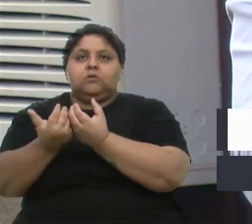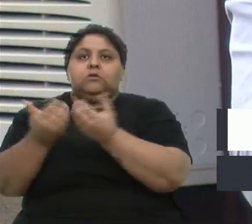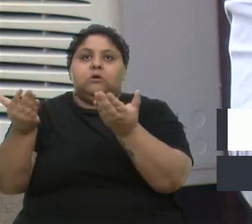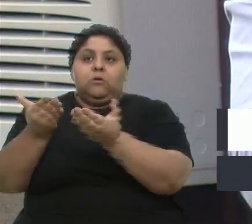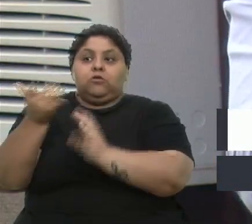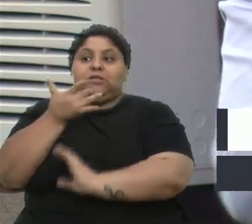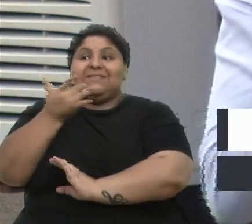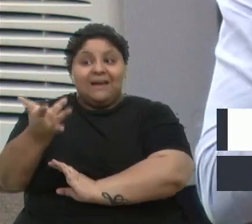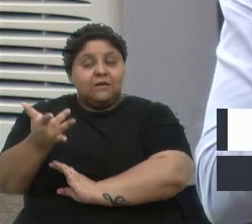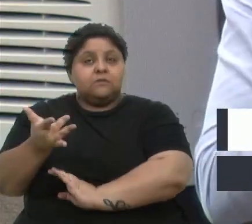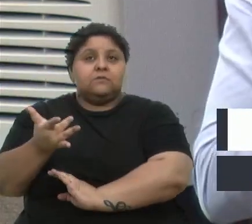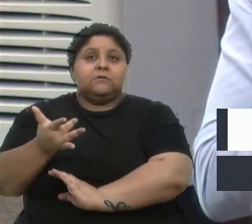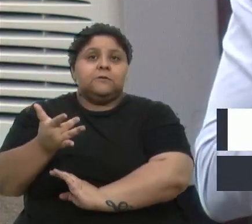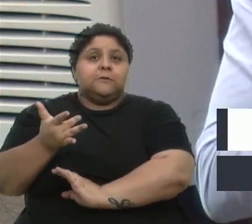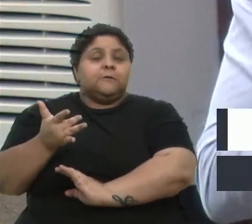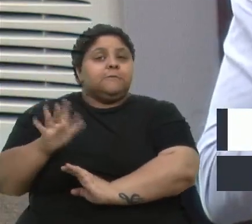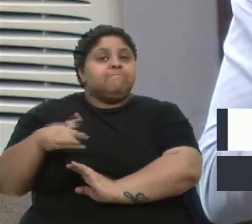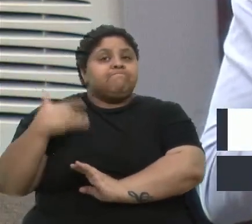tarde, inclusive. Então,